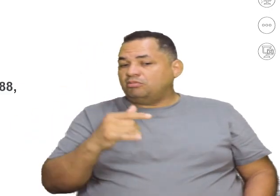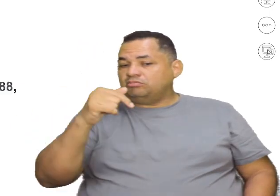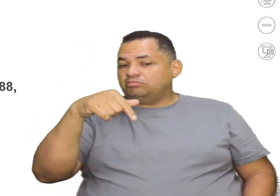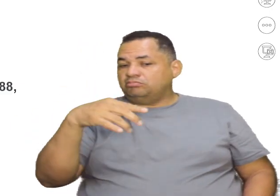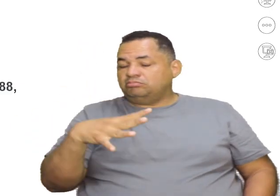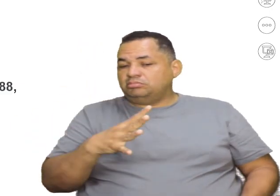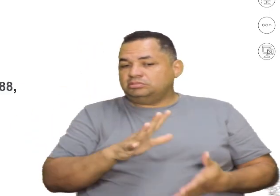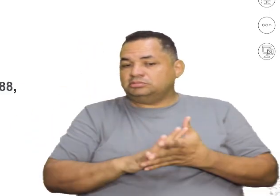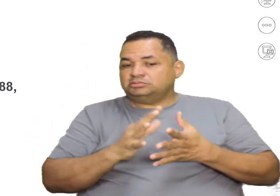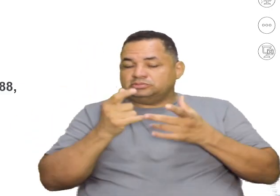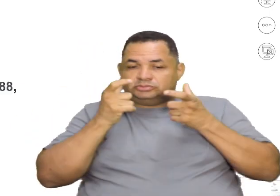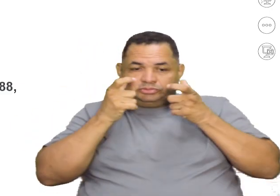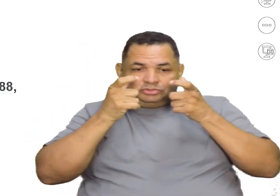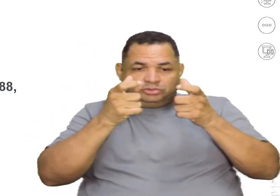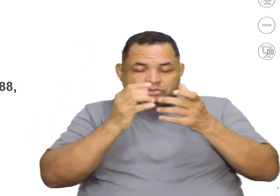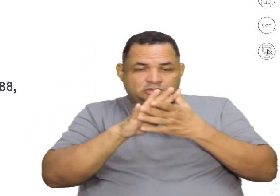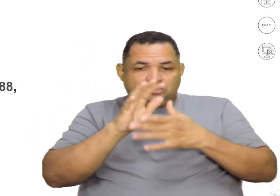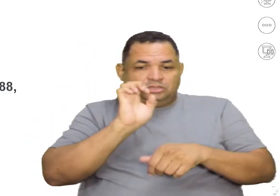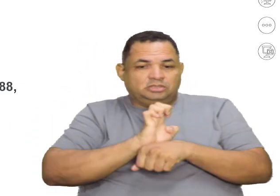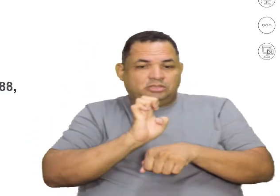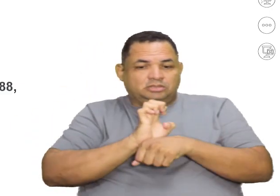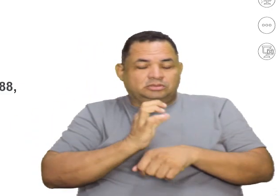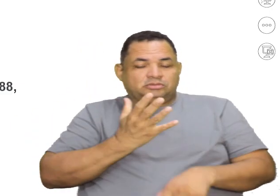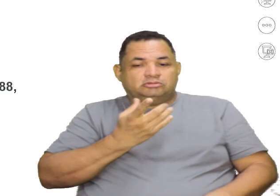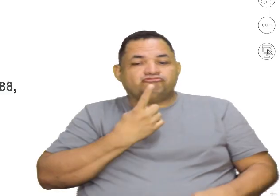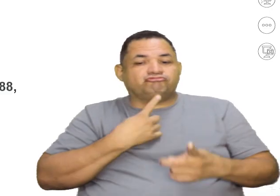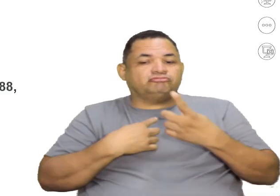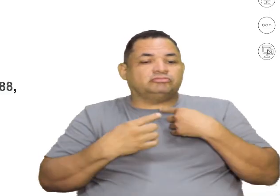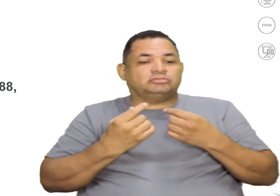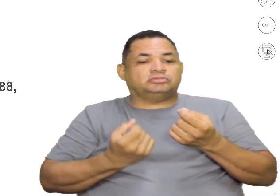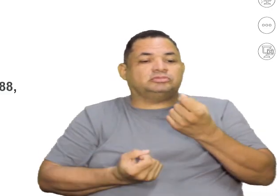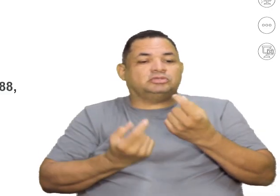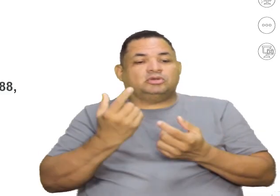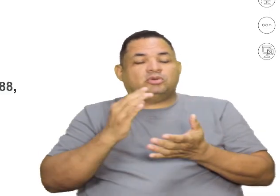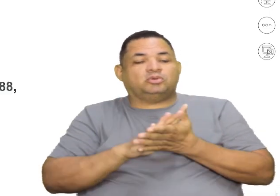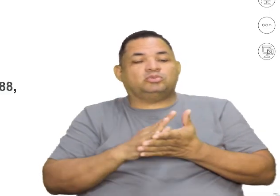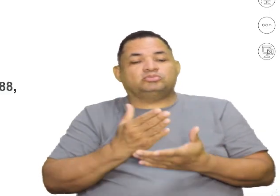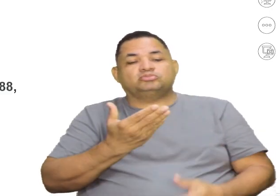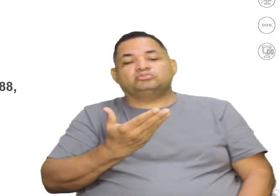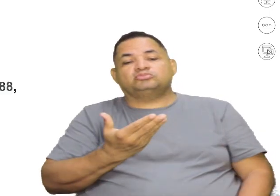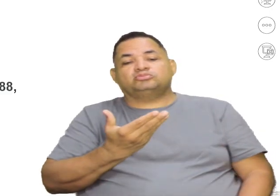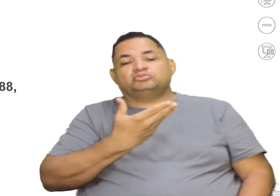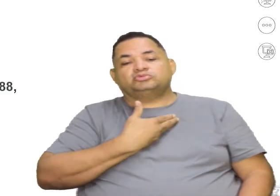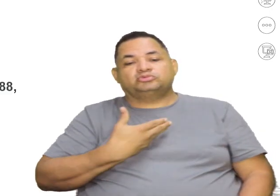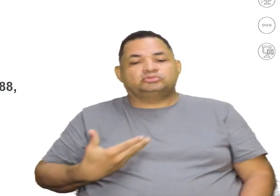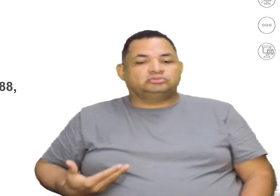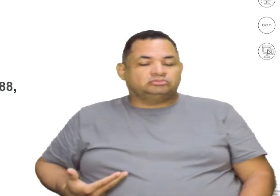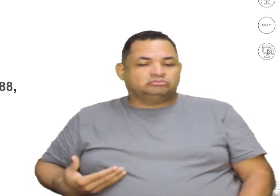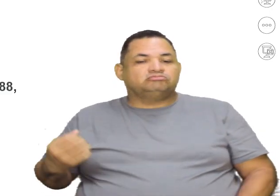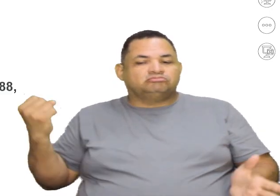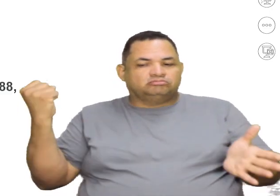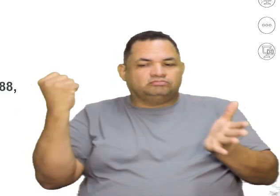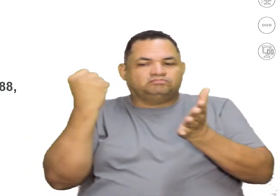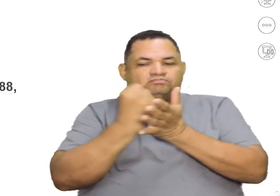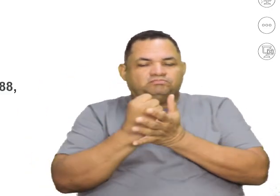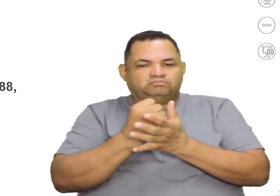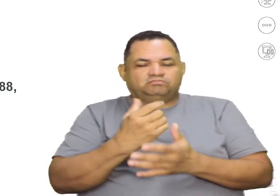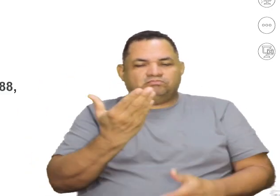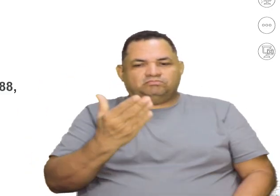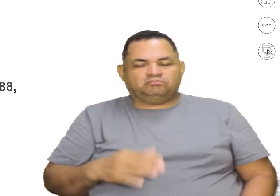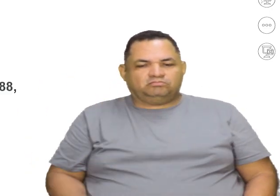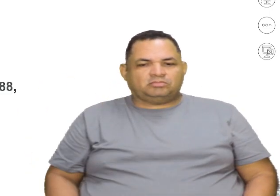Estado e ser do interesse de algumas autoridades e organismos oficiais, né? Isso aqui é de